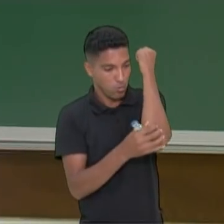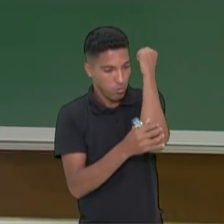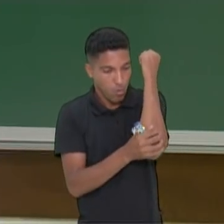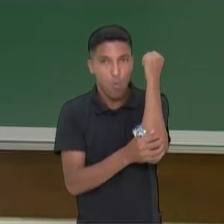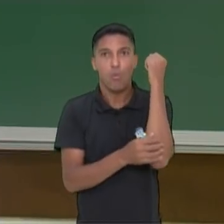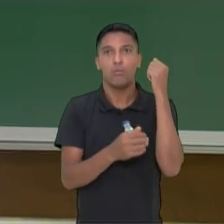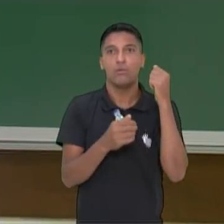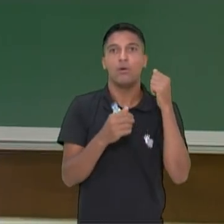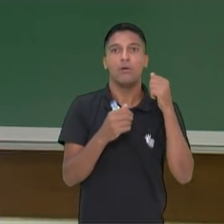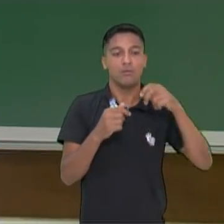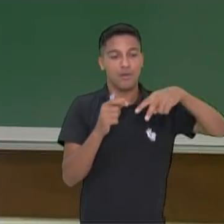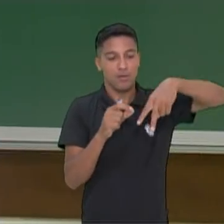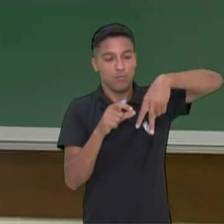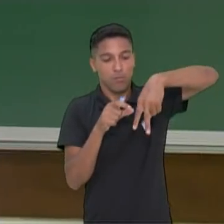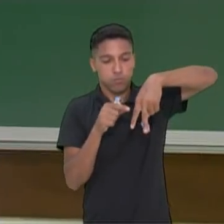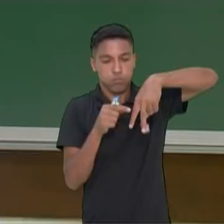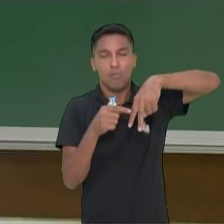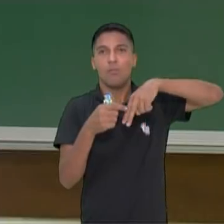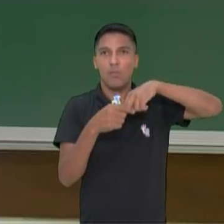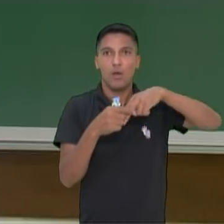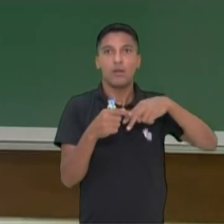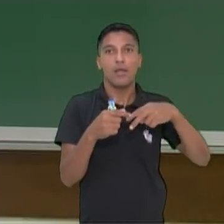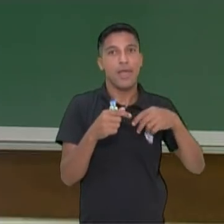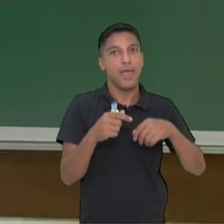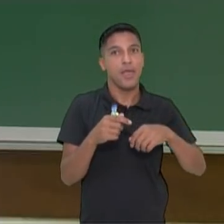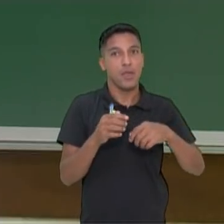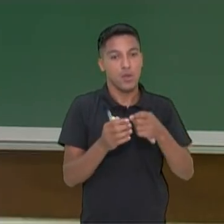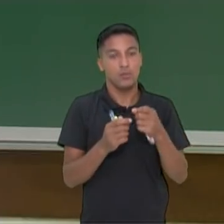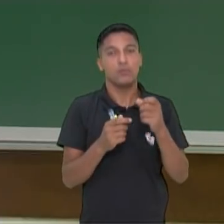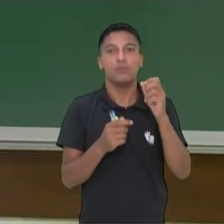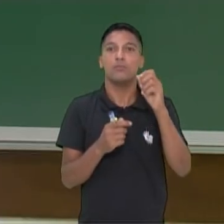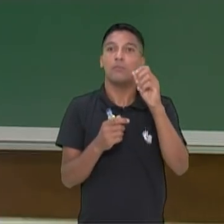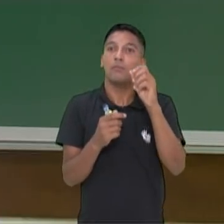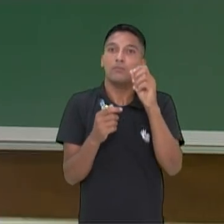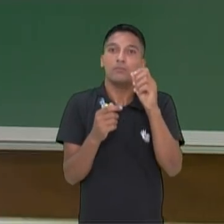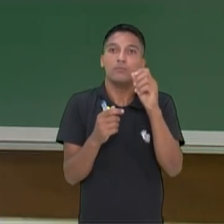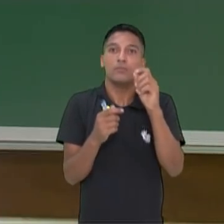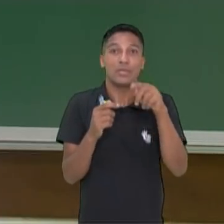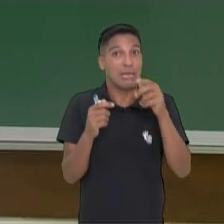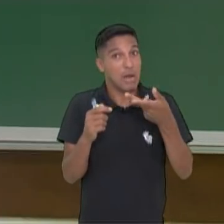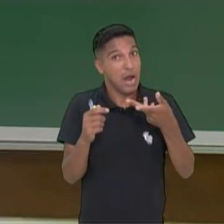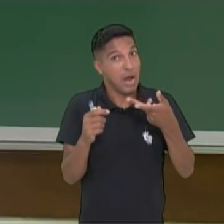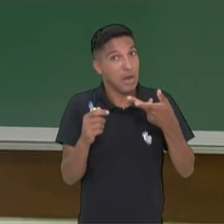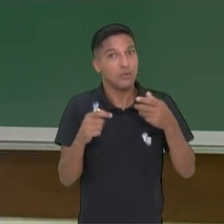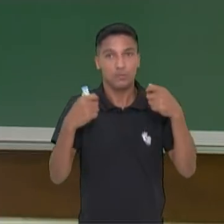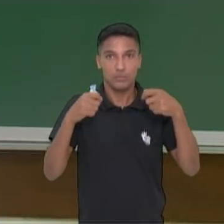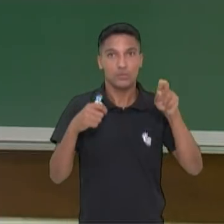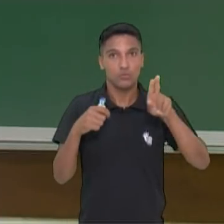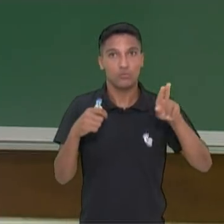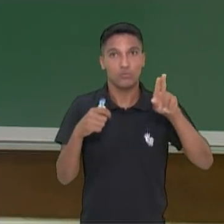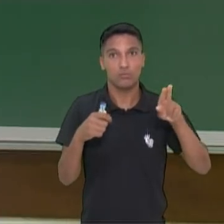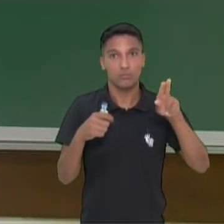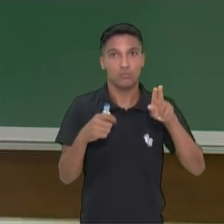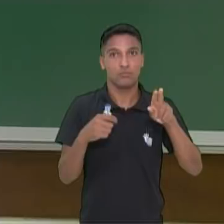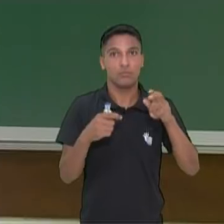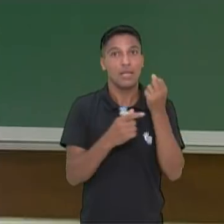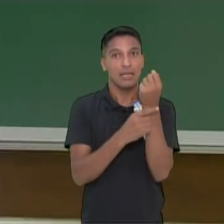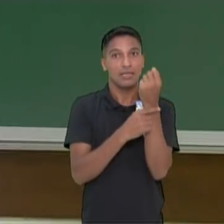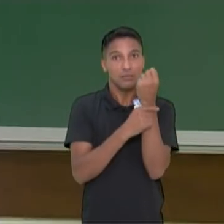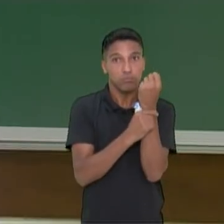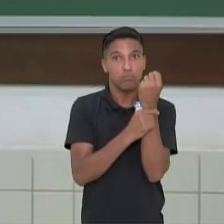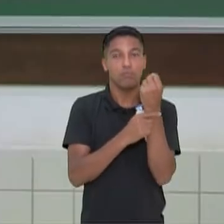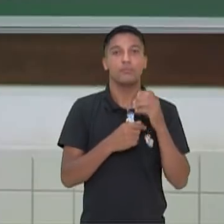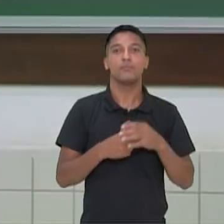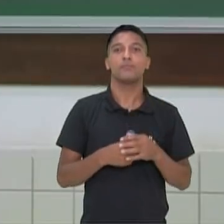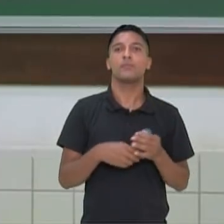muito fácil por conta da velocidade que o skate acaba desenvolvendo, né? Então, 3 vídeos